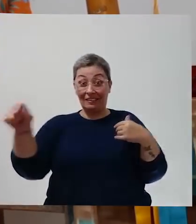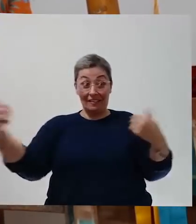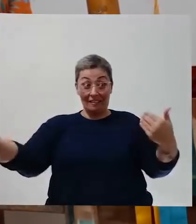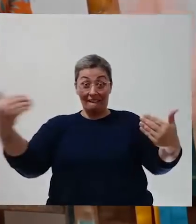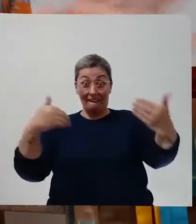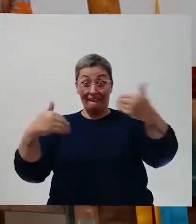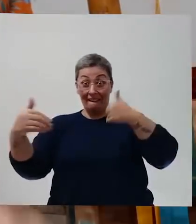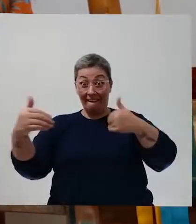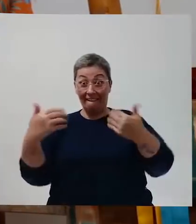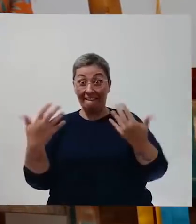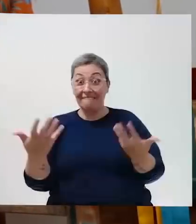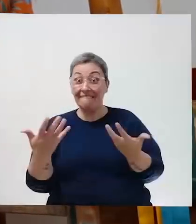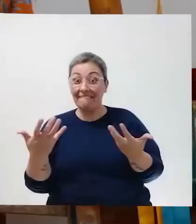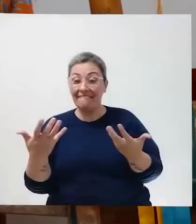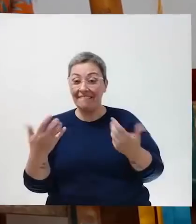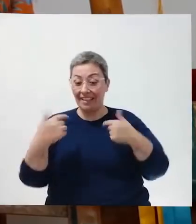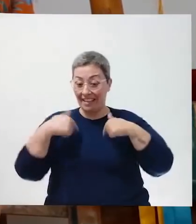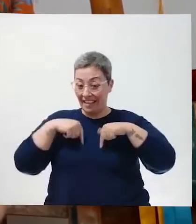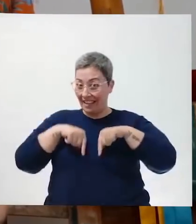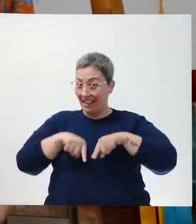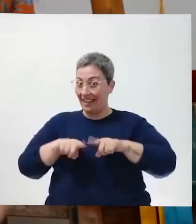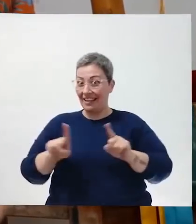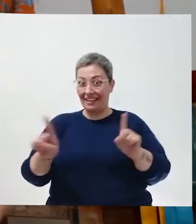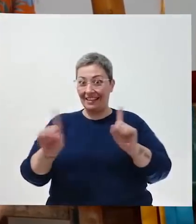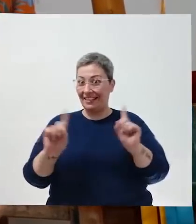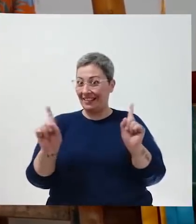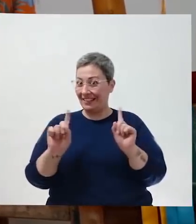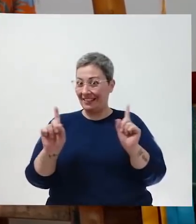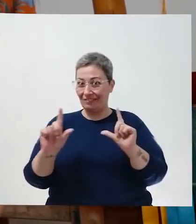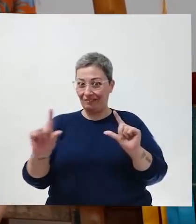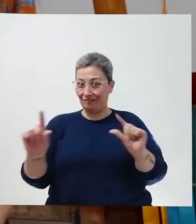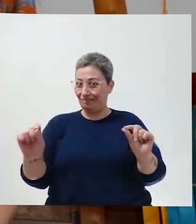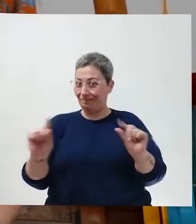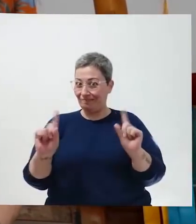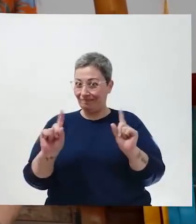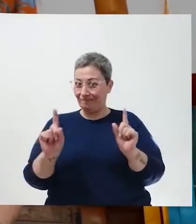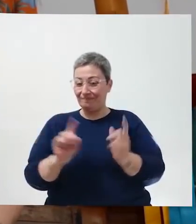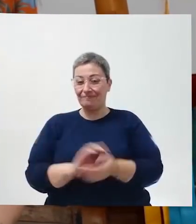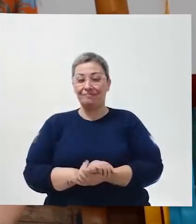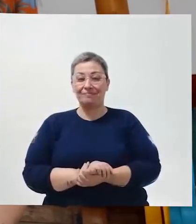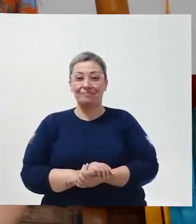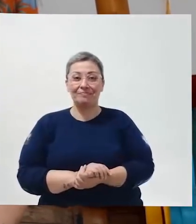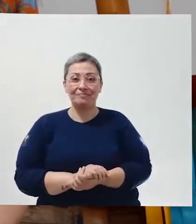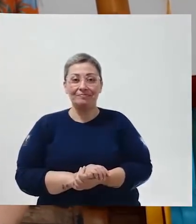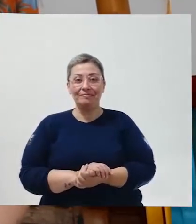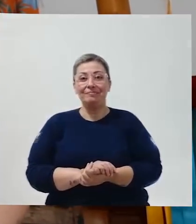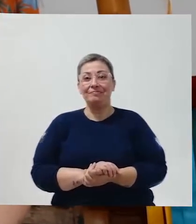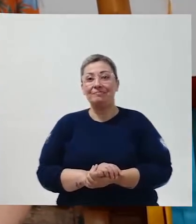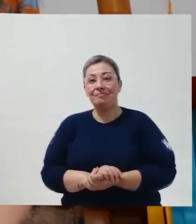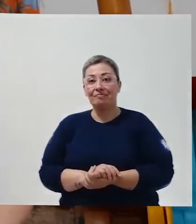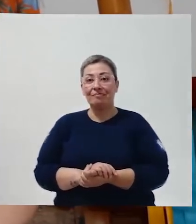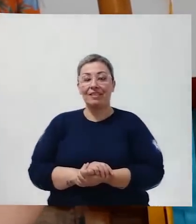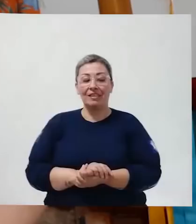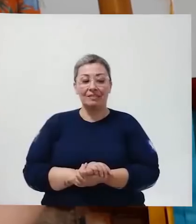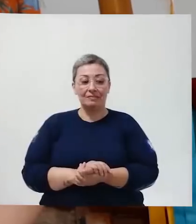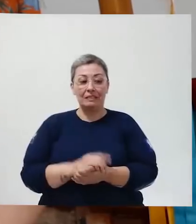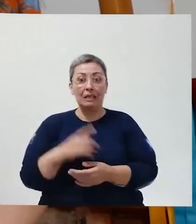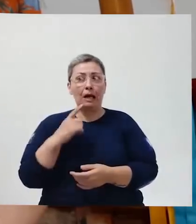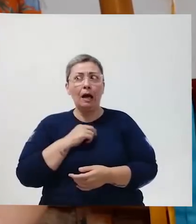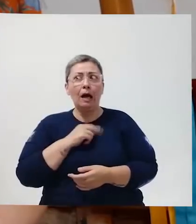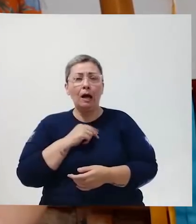Olha, quem tá fora quer entrar, mas quem tá dentro não sai.